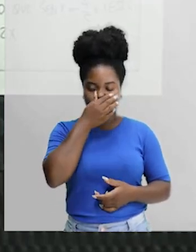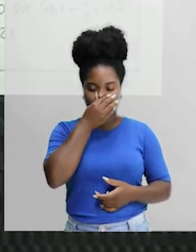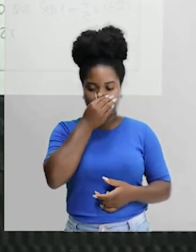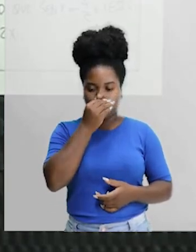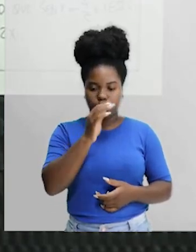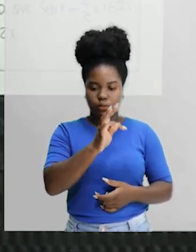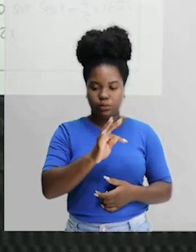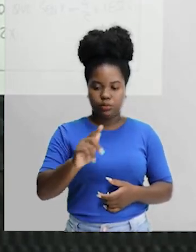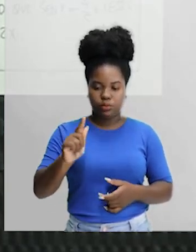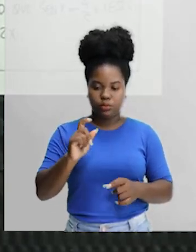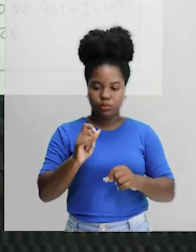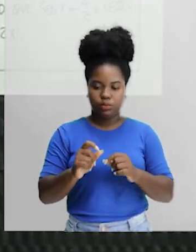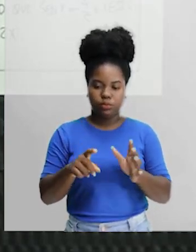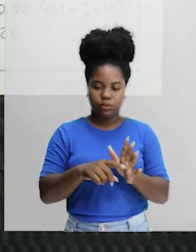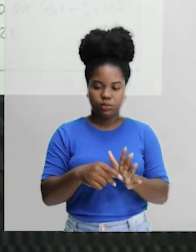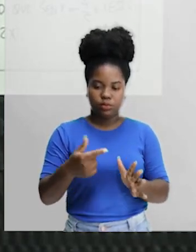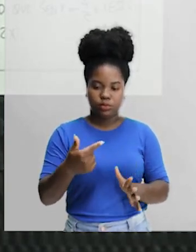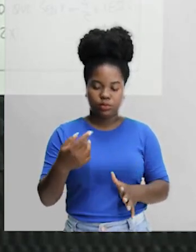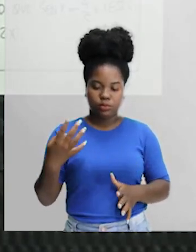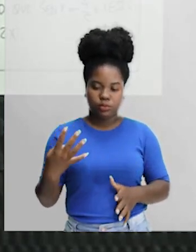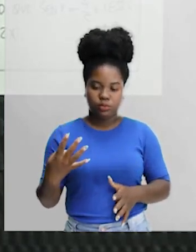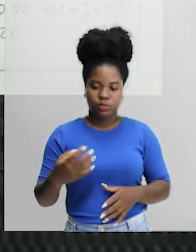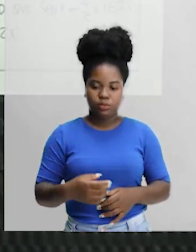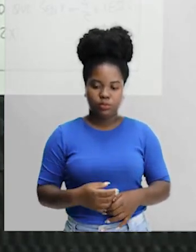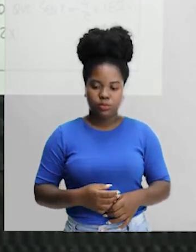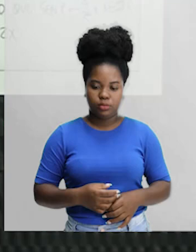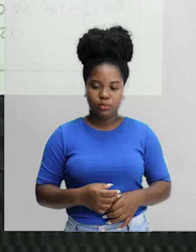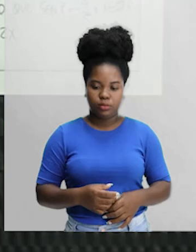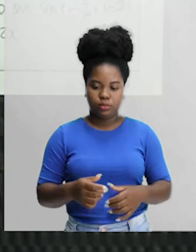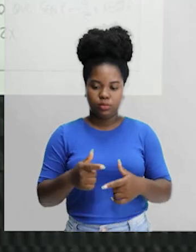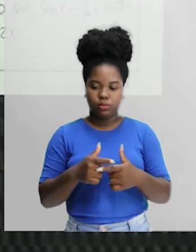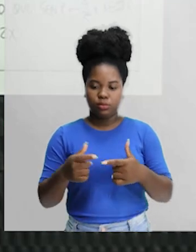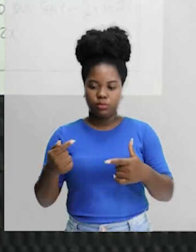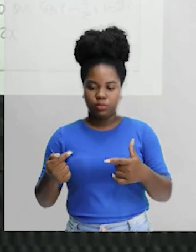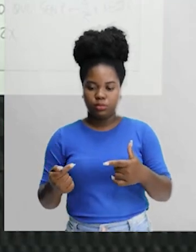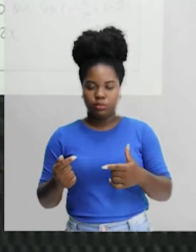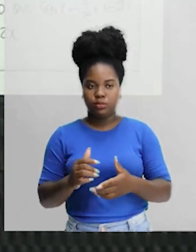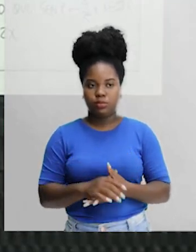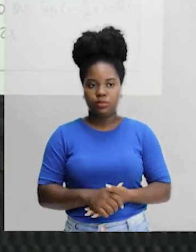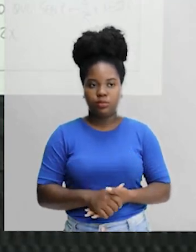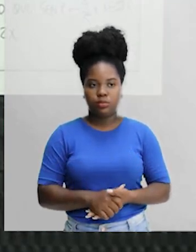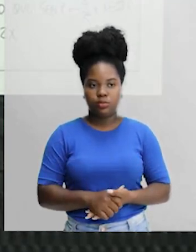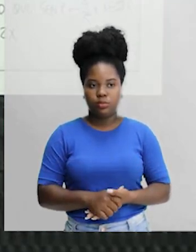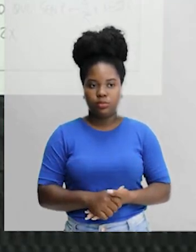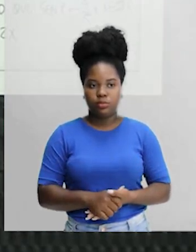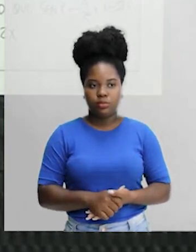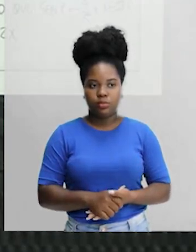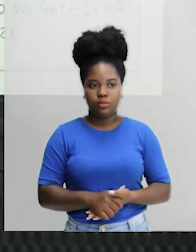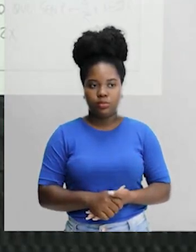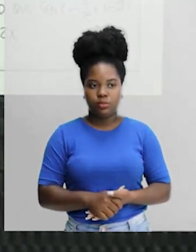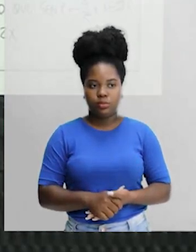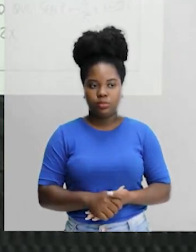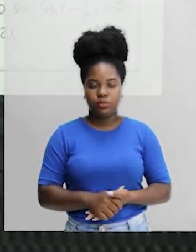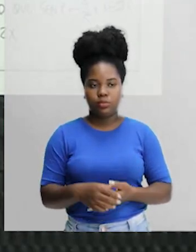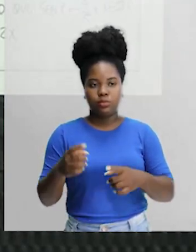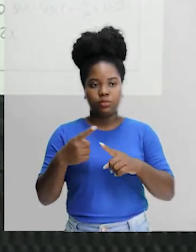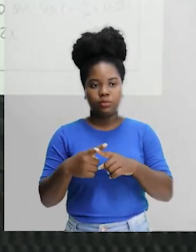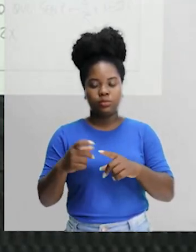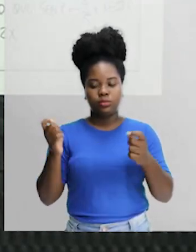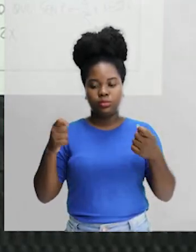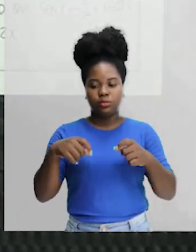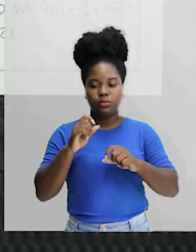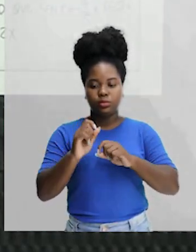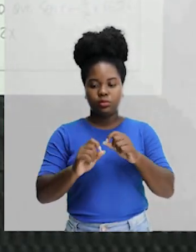que a tangente vai dar menos 24 sobre 7. Tá? Multiplicando aqui,